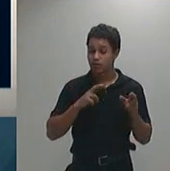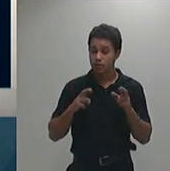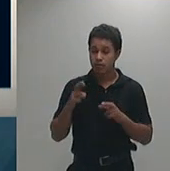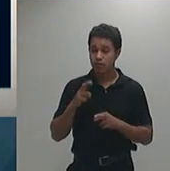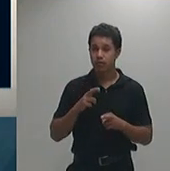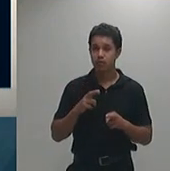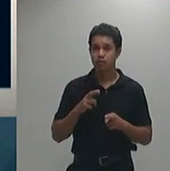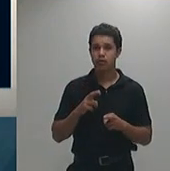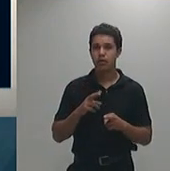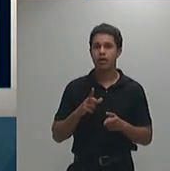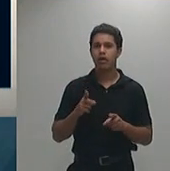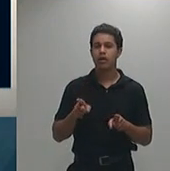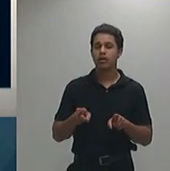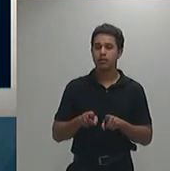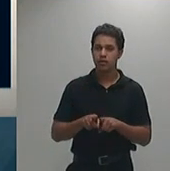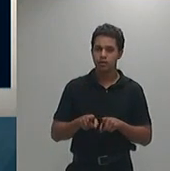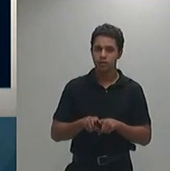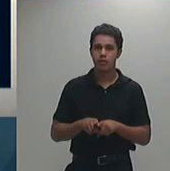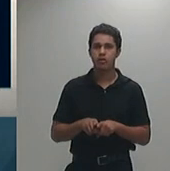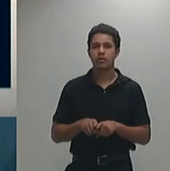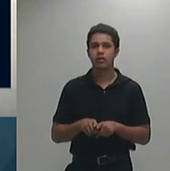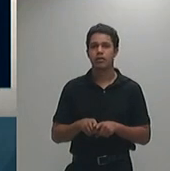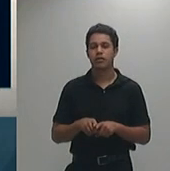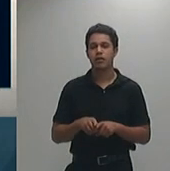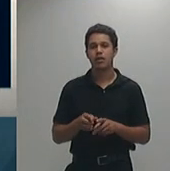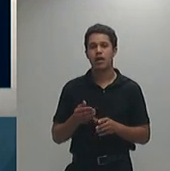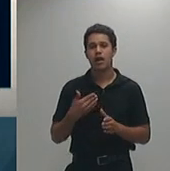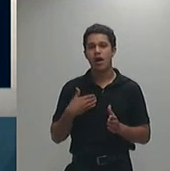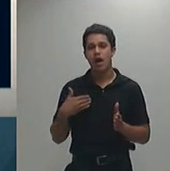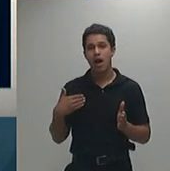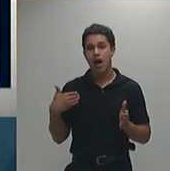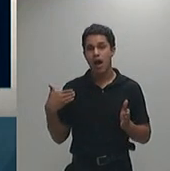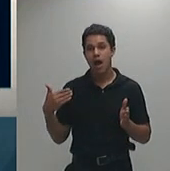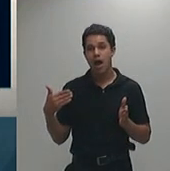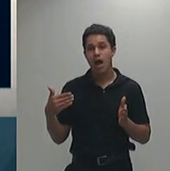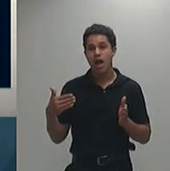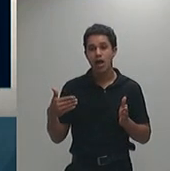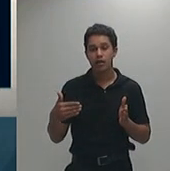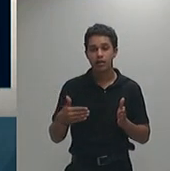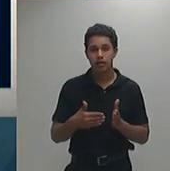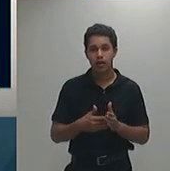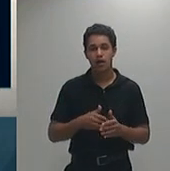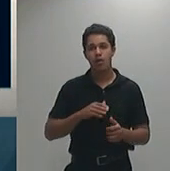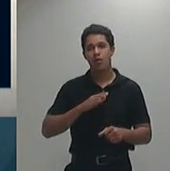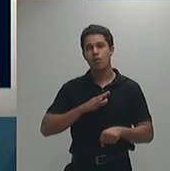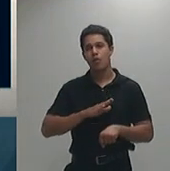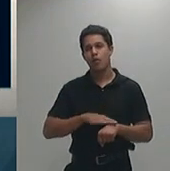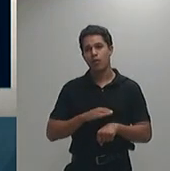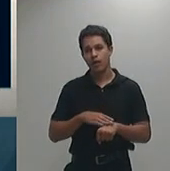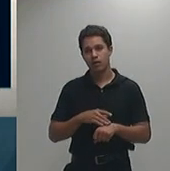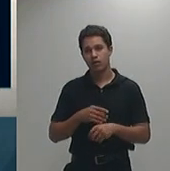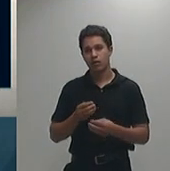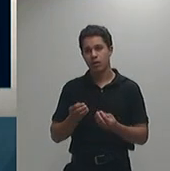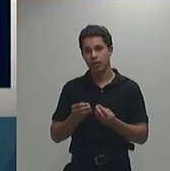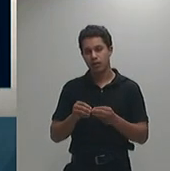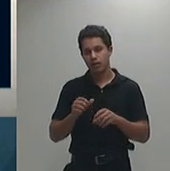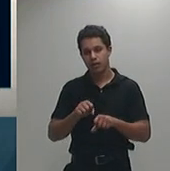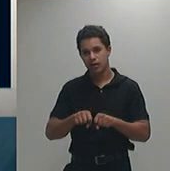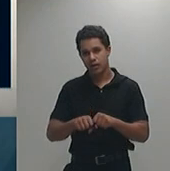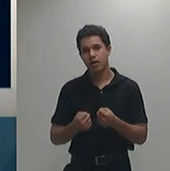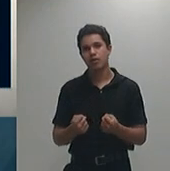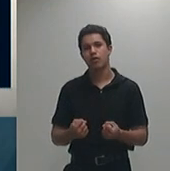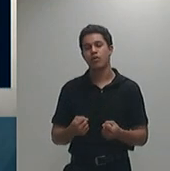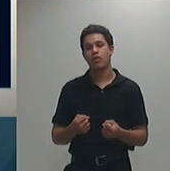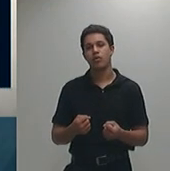bom e que Vigia até o momento em que ele foi descontinuado unilateralmente